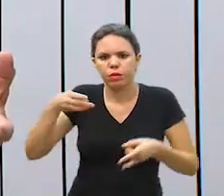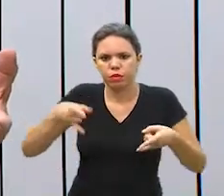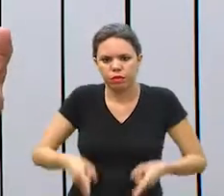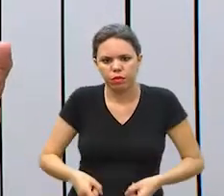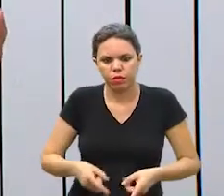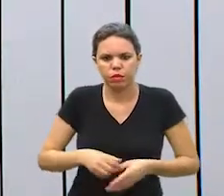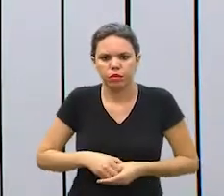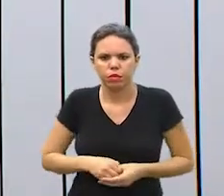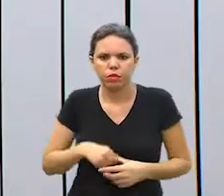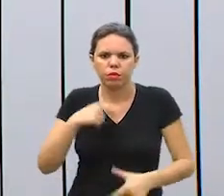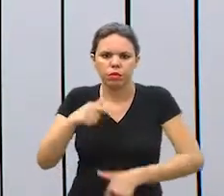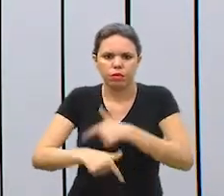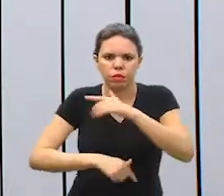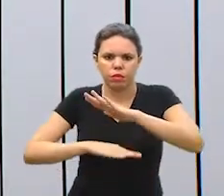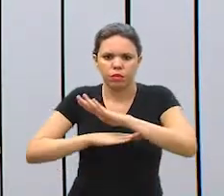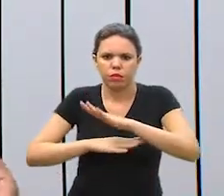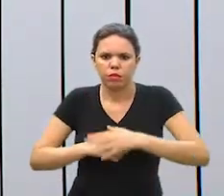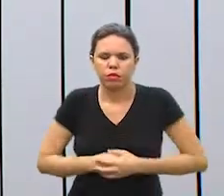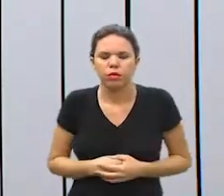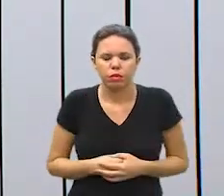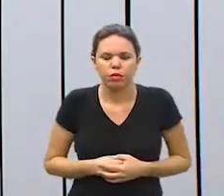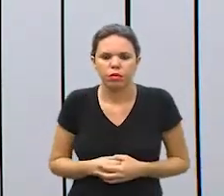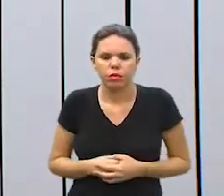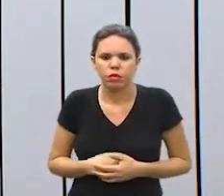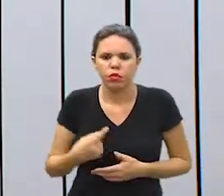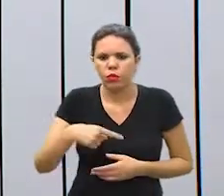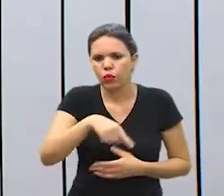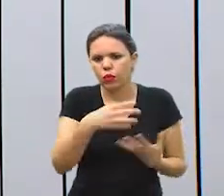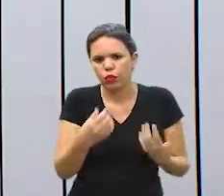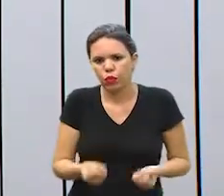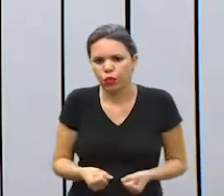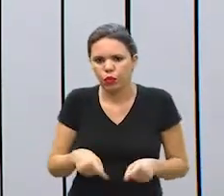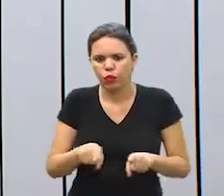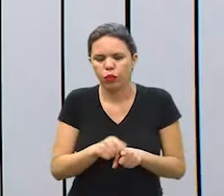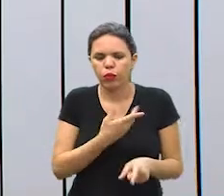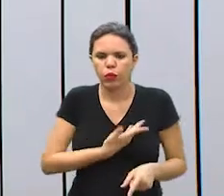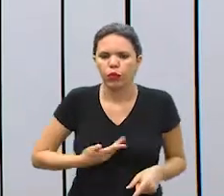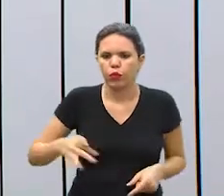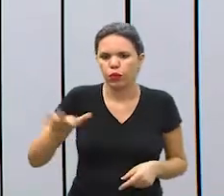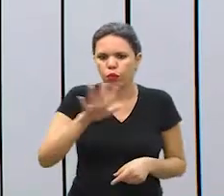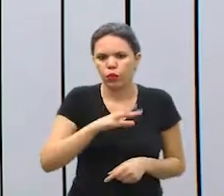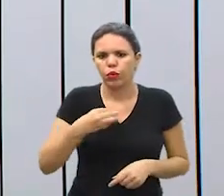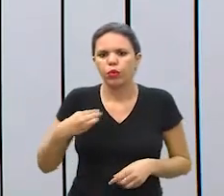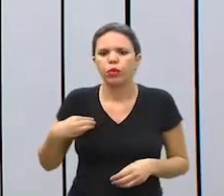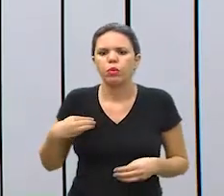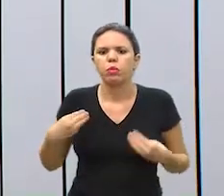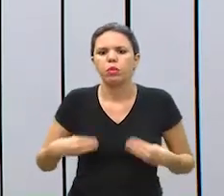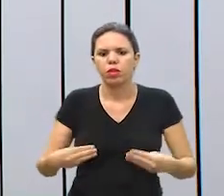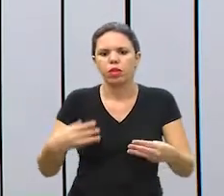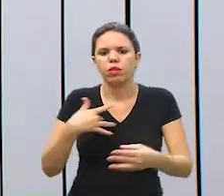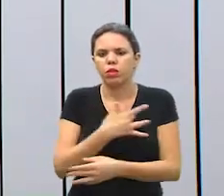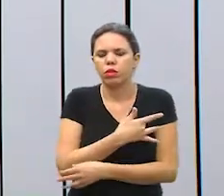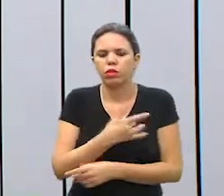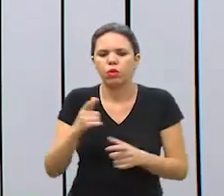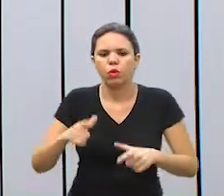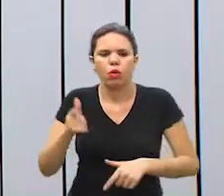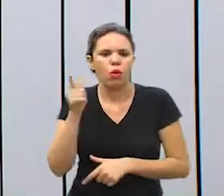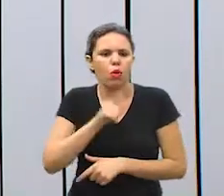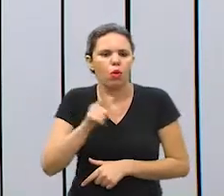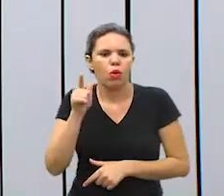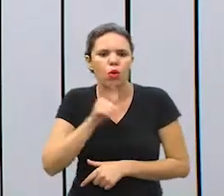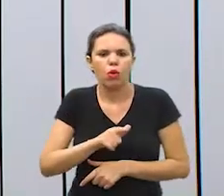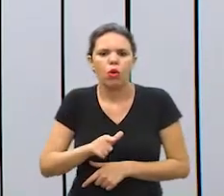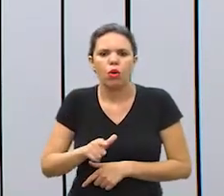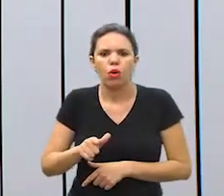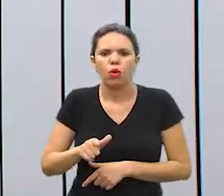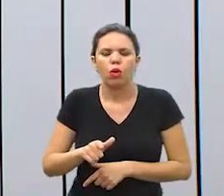isso foi trabalho da Câmara Municipal. Fomos no governo federal, no Ministério da Saúde, onde conseguimos